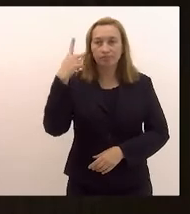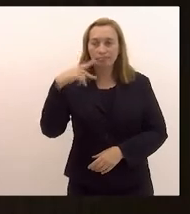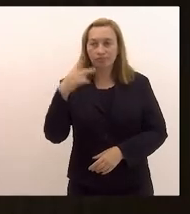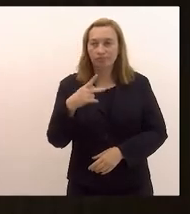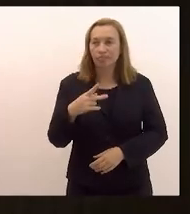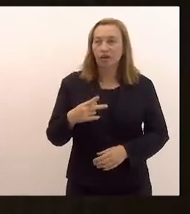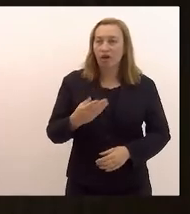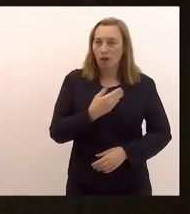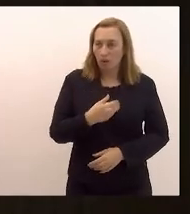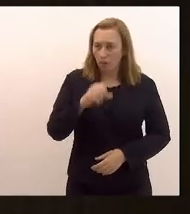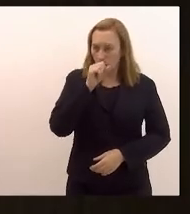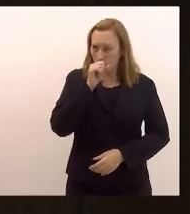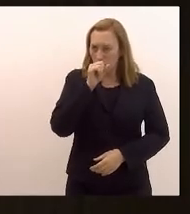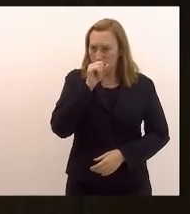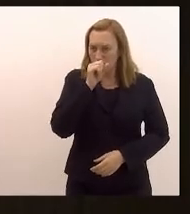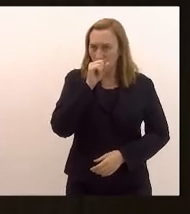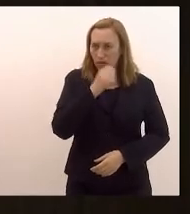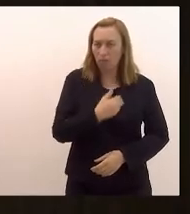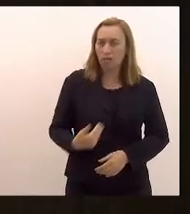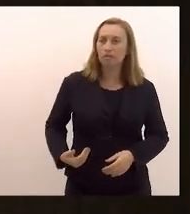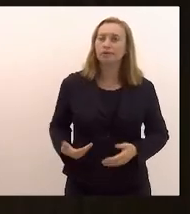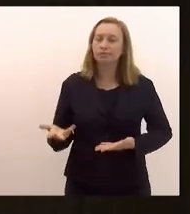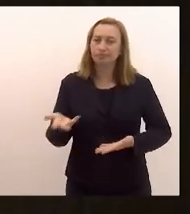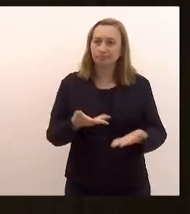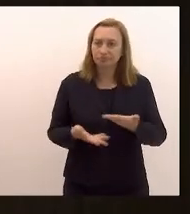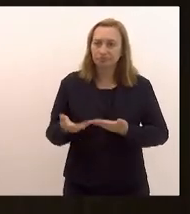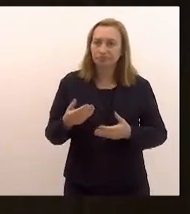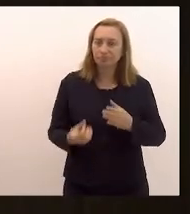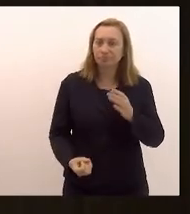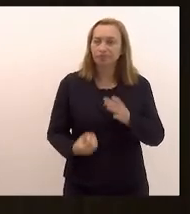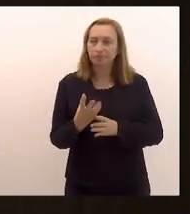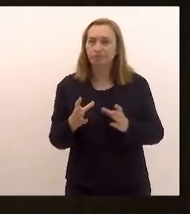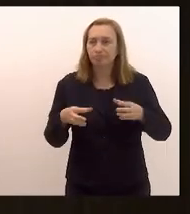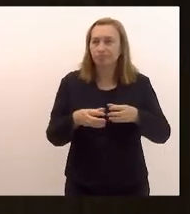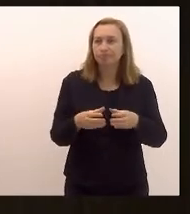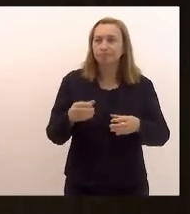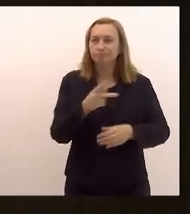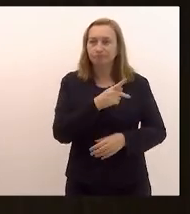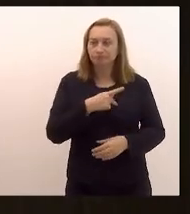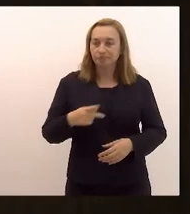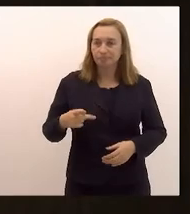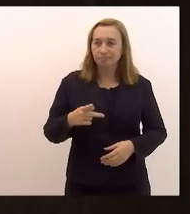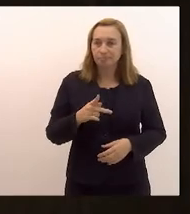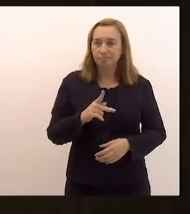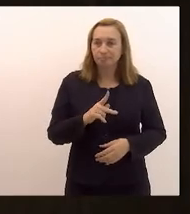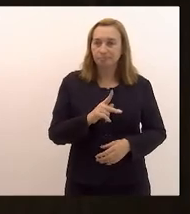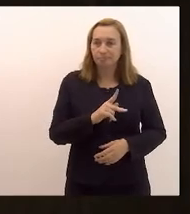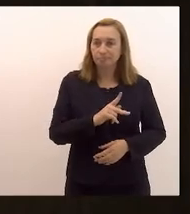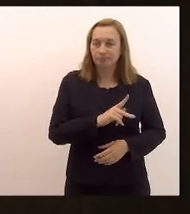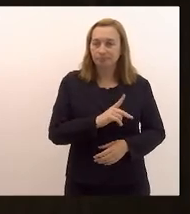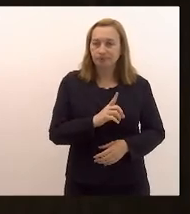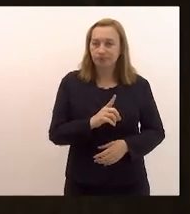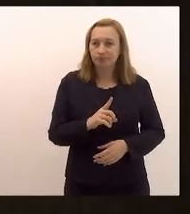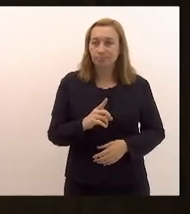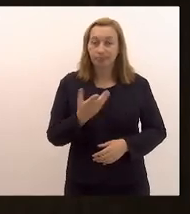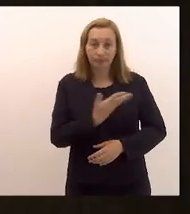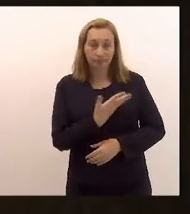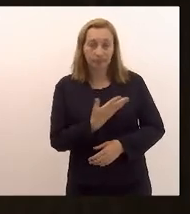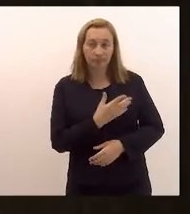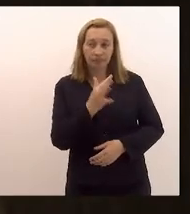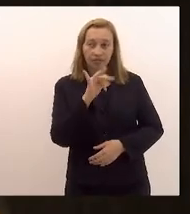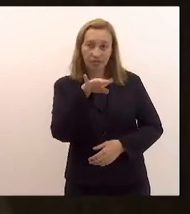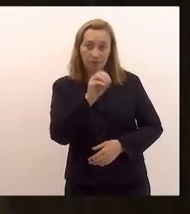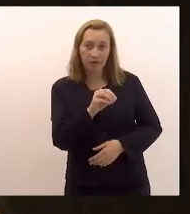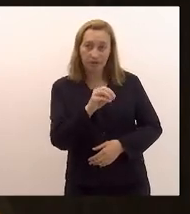pública de conciliação projeto construído com a procuradoria-geral do Estado eu tô vendo aqui meu querido amigo Fabiano